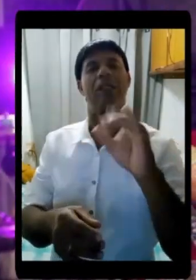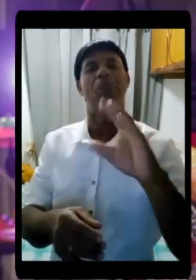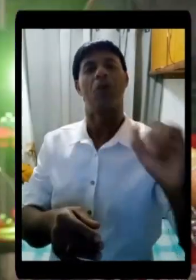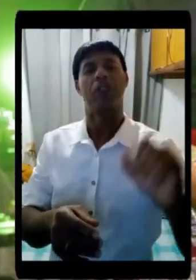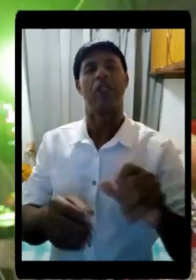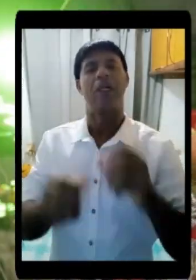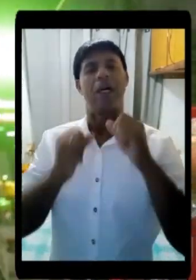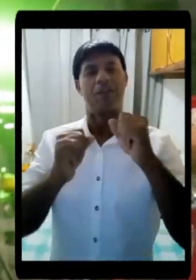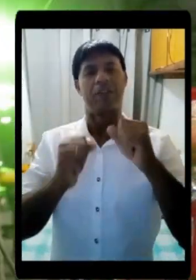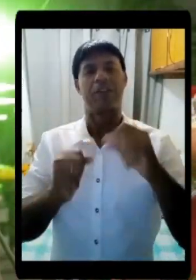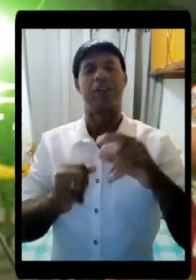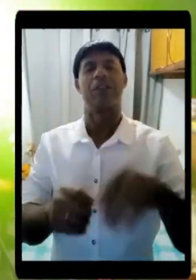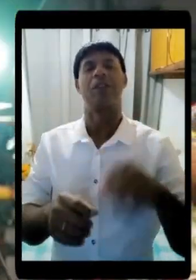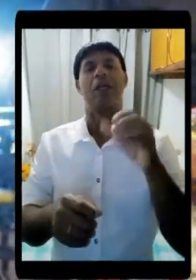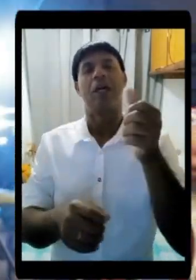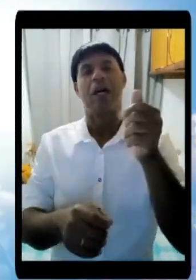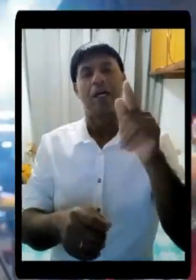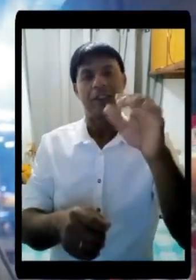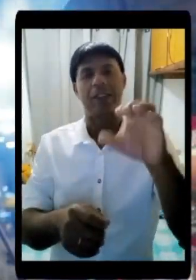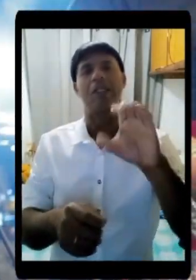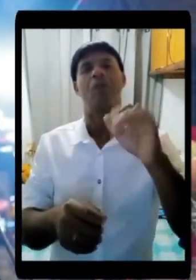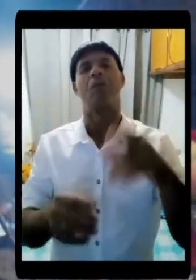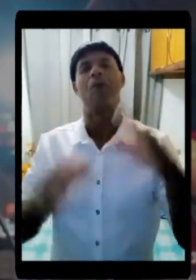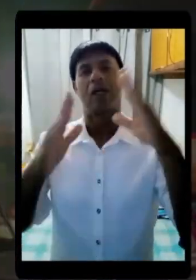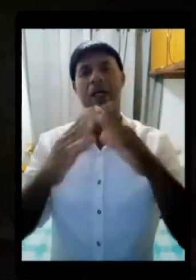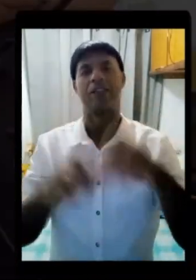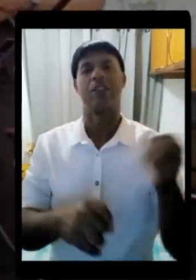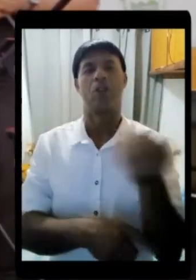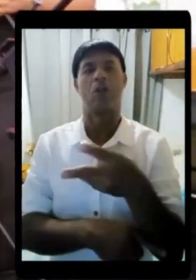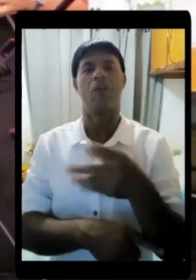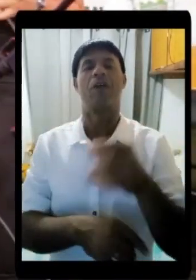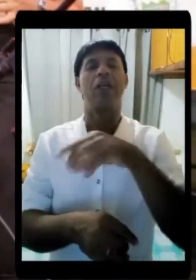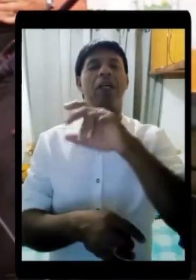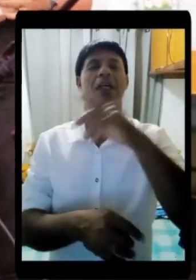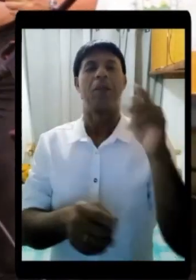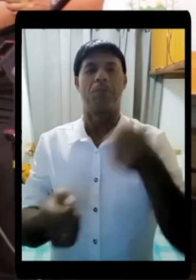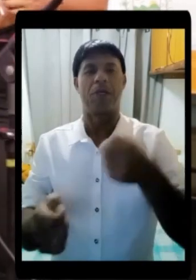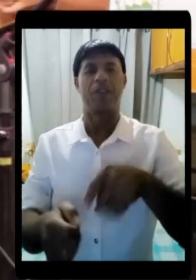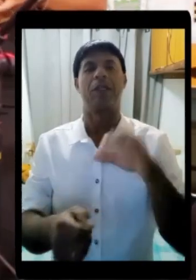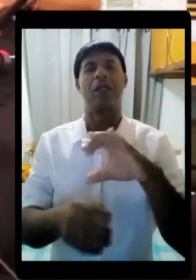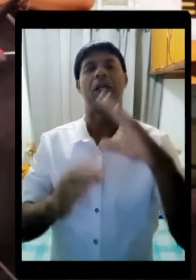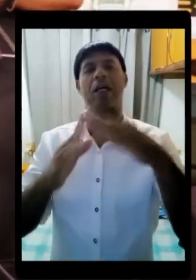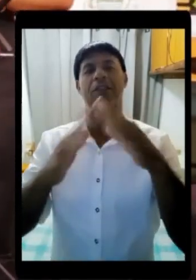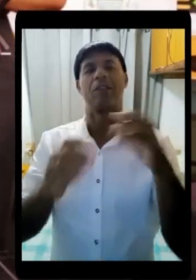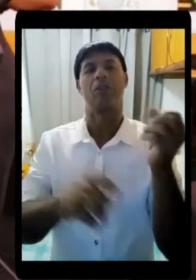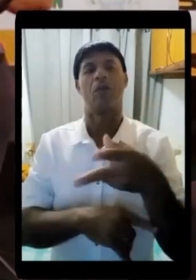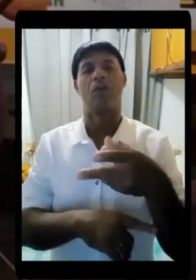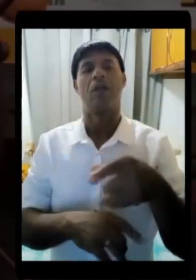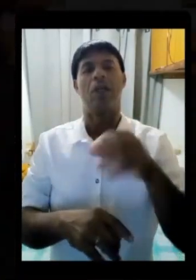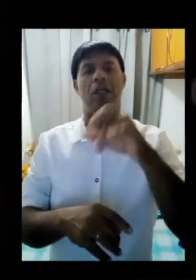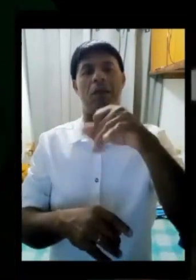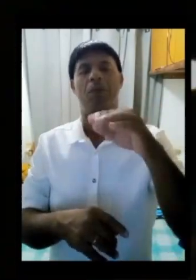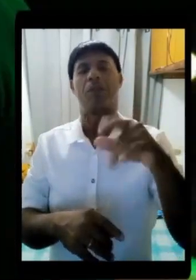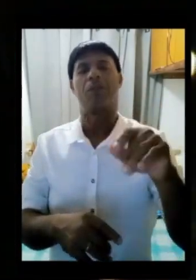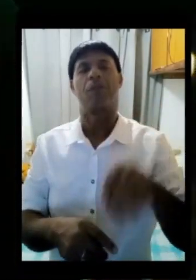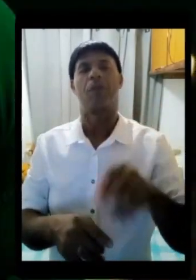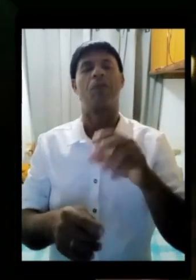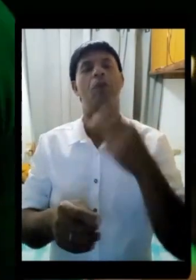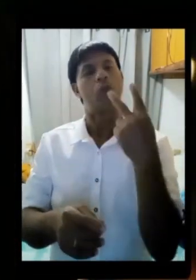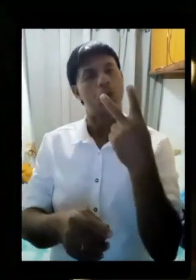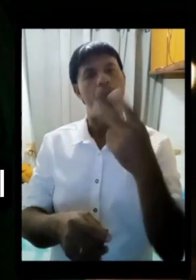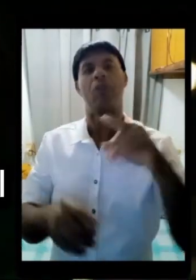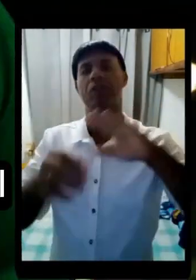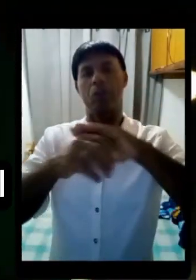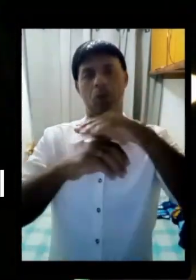e resistência de Adriano Casanova e banda Rasta Reggae, e o desaguar poético-musical da banda Afluente. Foram